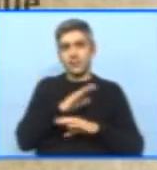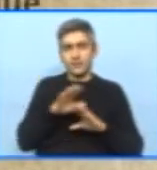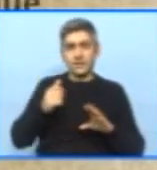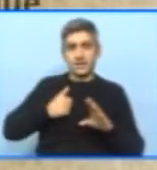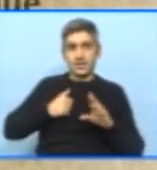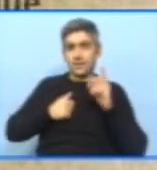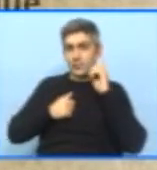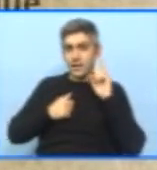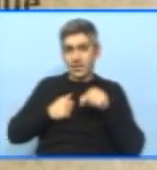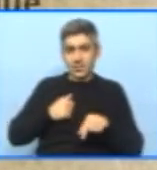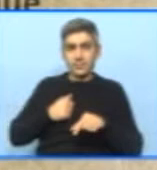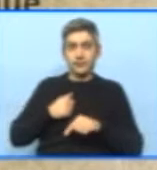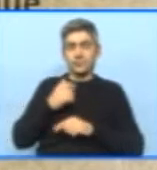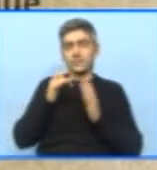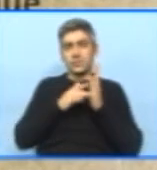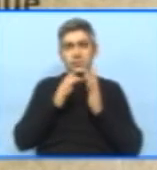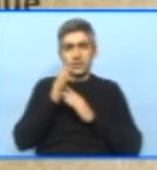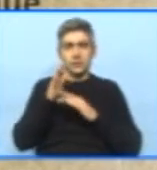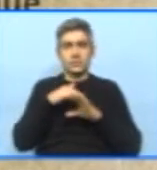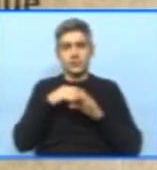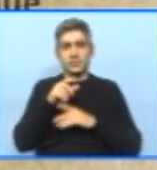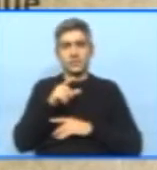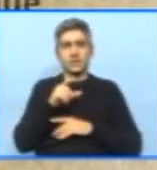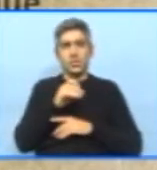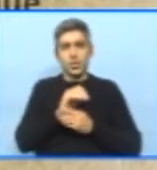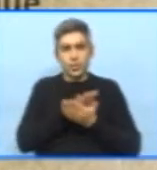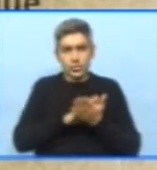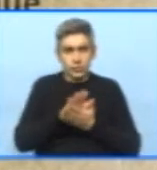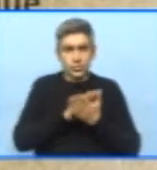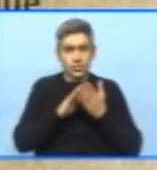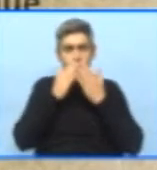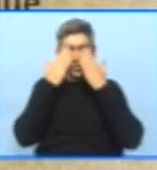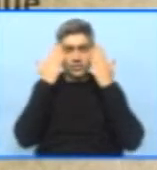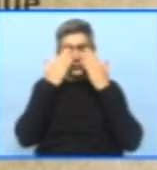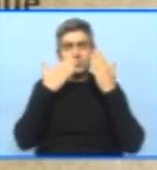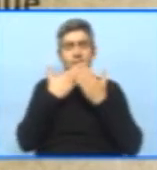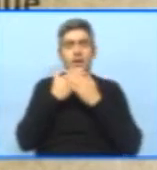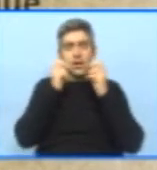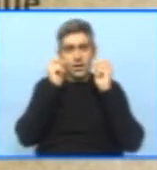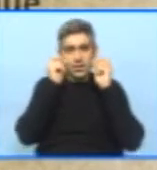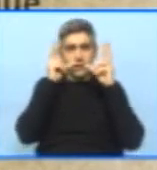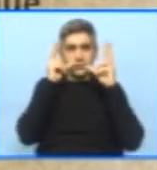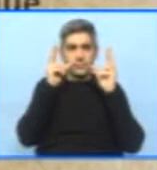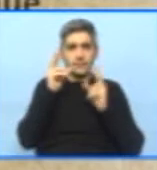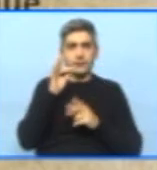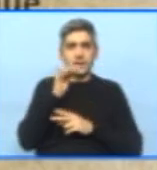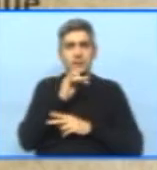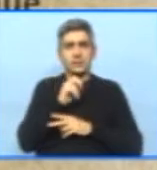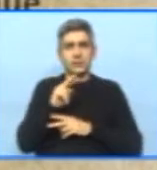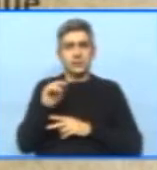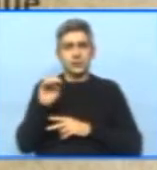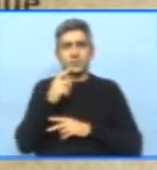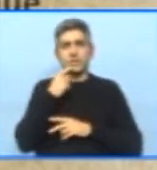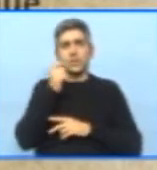sábado, esse dia em que Jesus fizera lodo e lhe tinha aberto os olhos. Por isso, os fariseus perguntaram ao